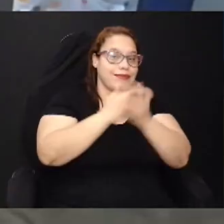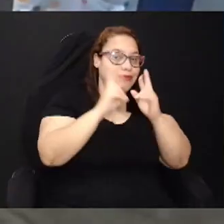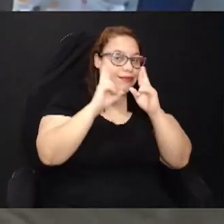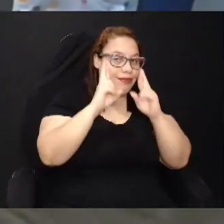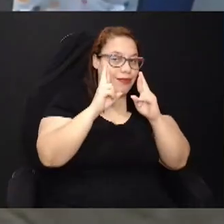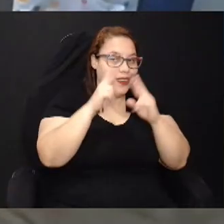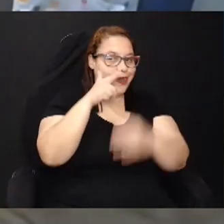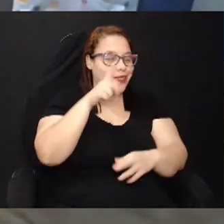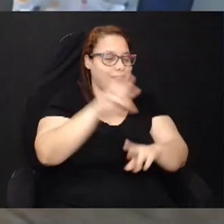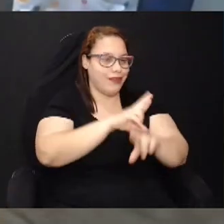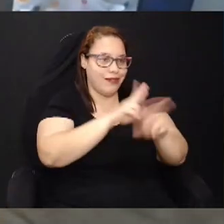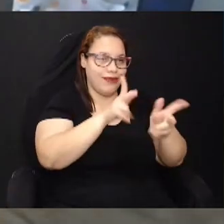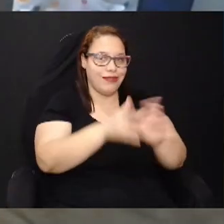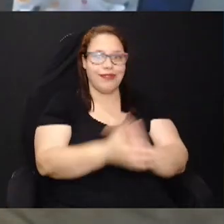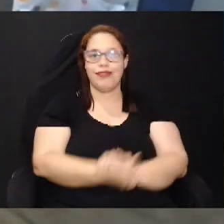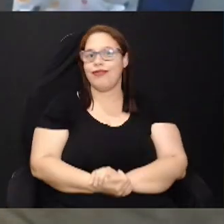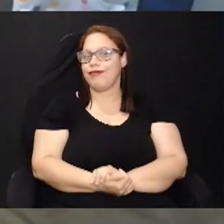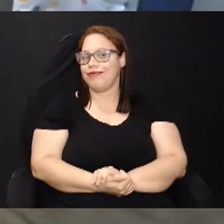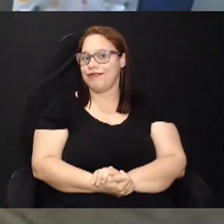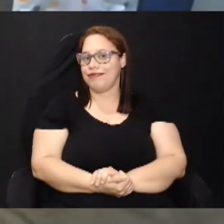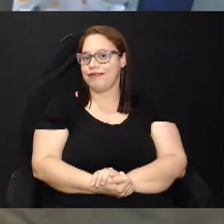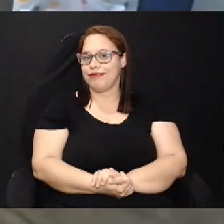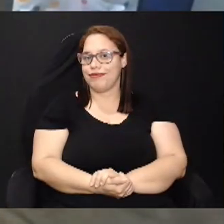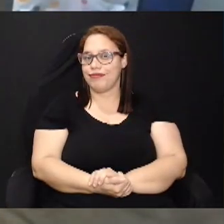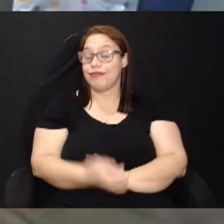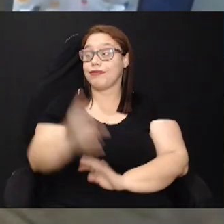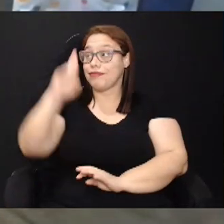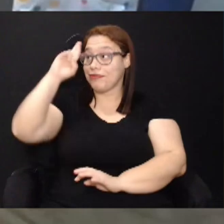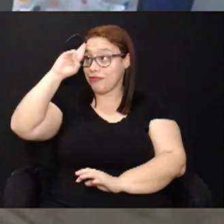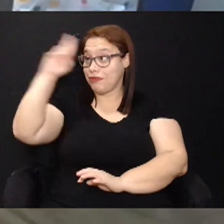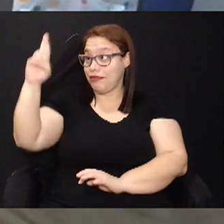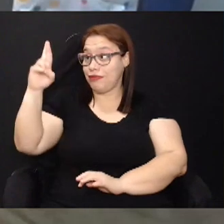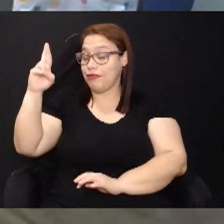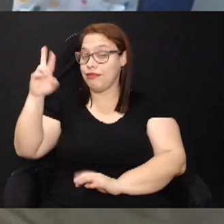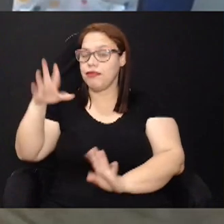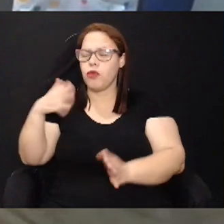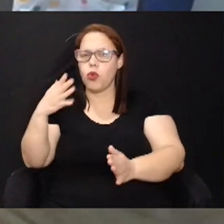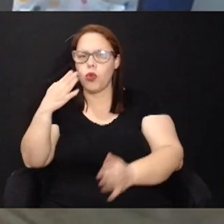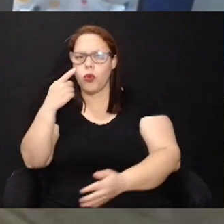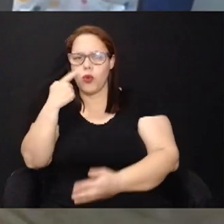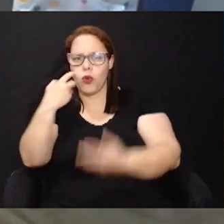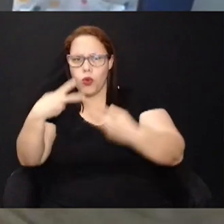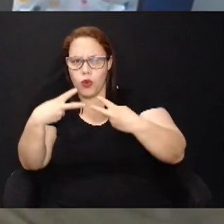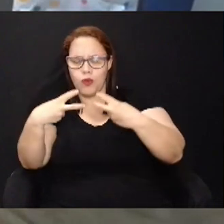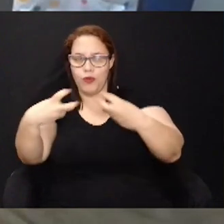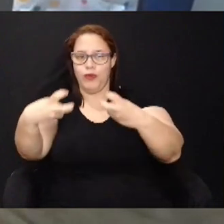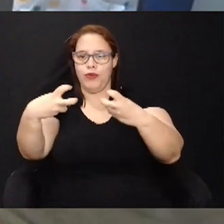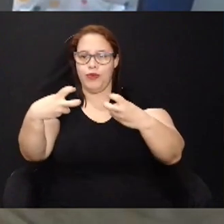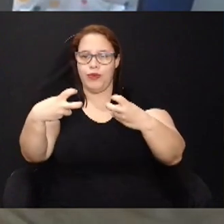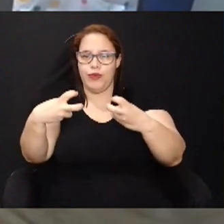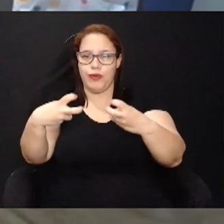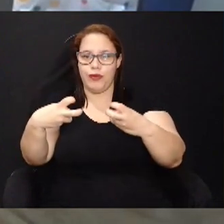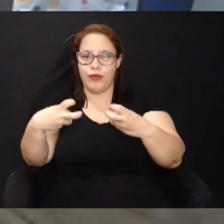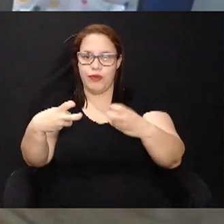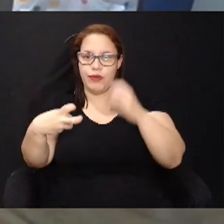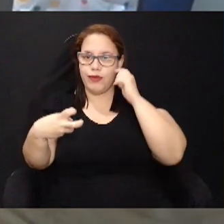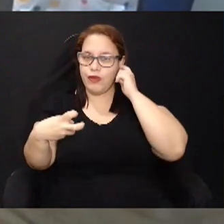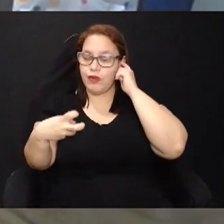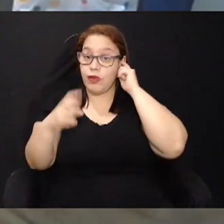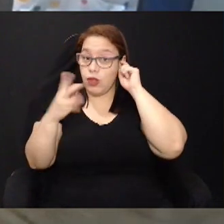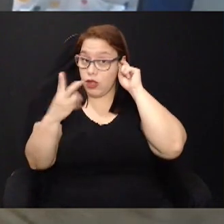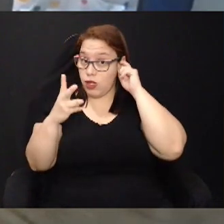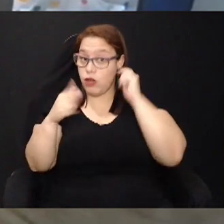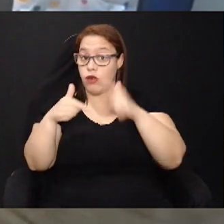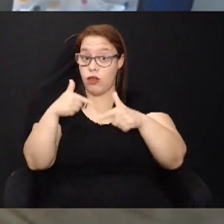diferentes. O senhor encara esse seu segundo trabalho, vamos